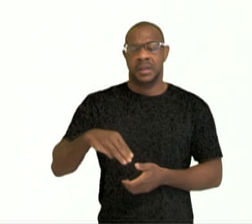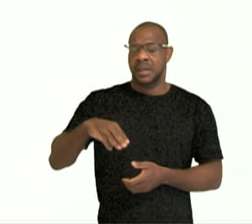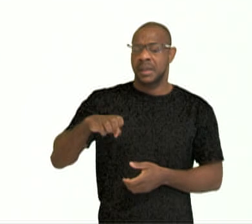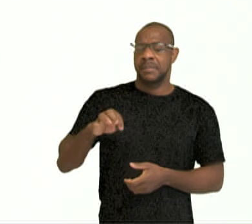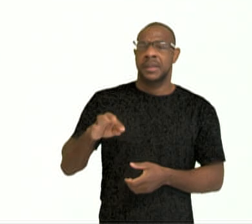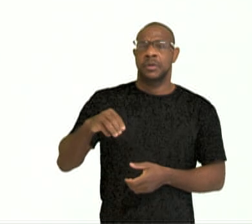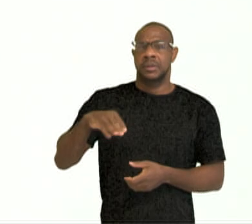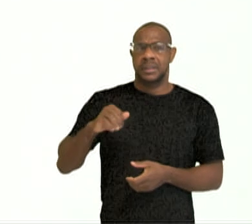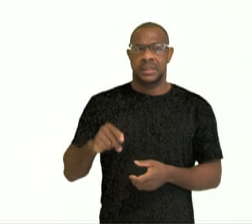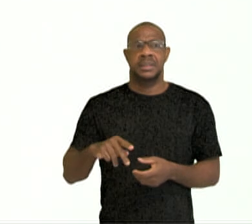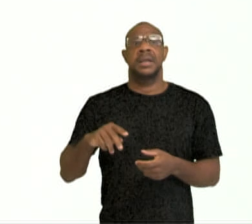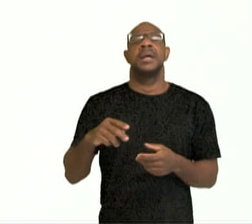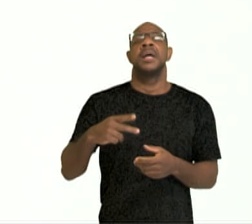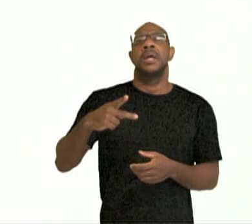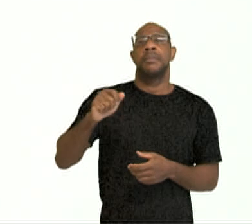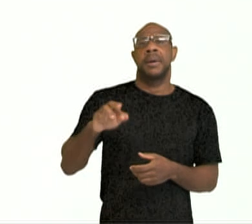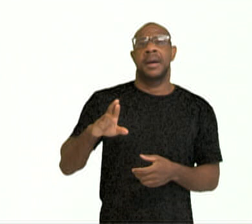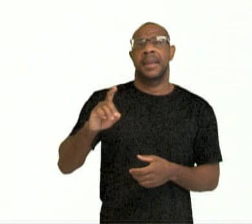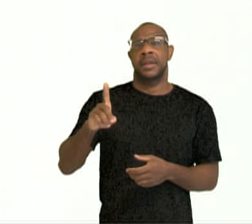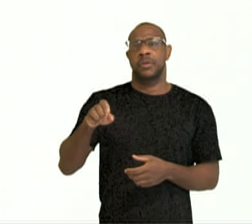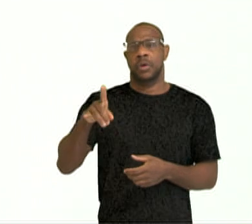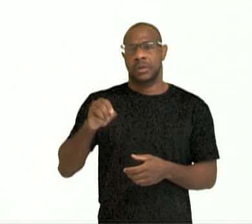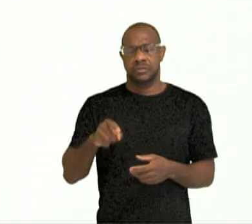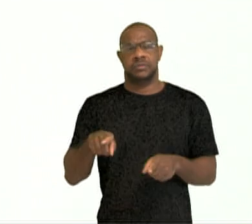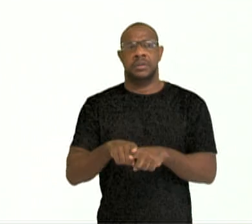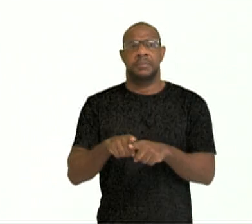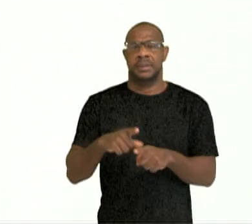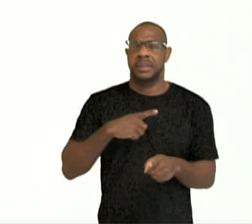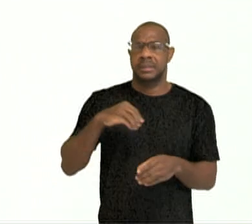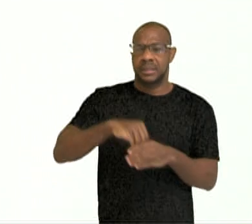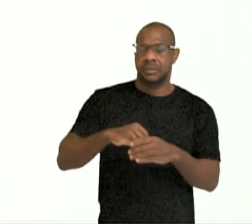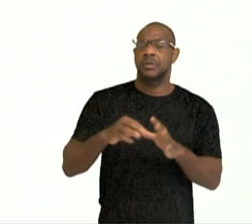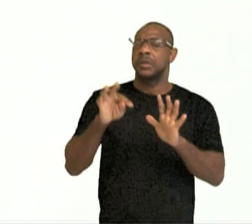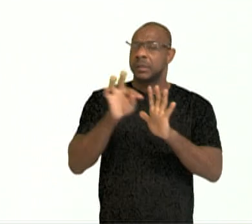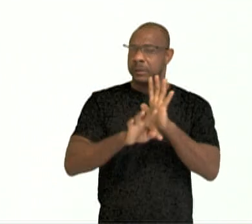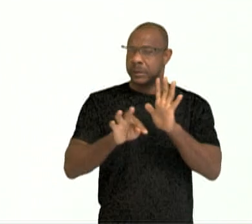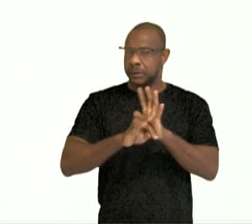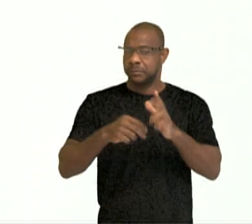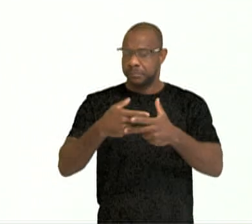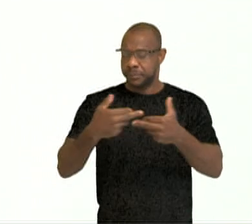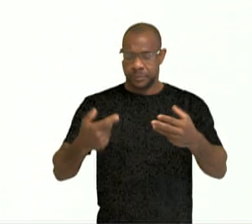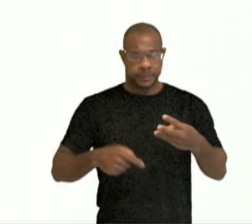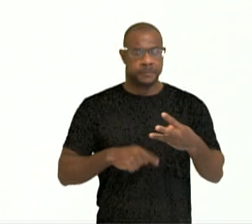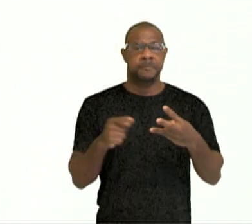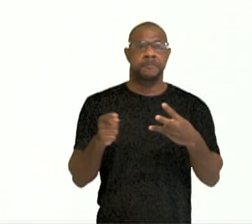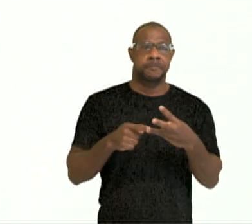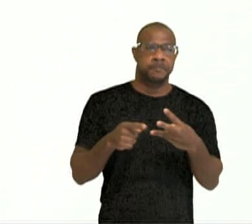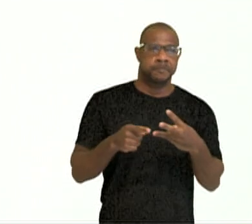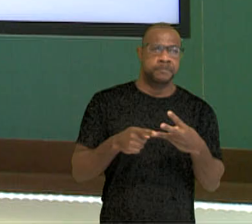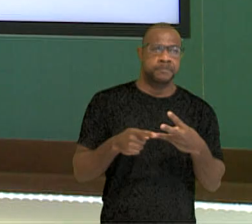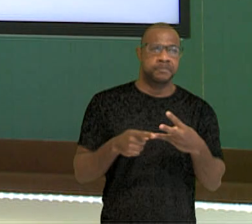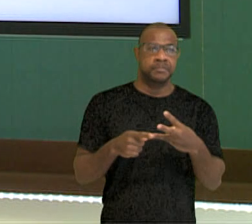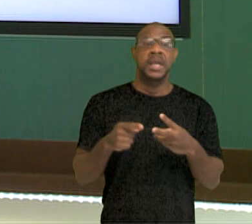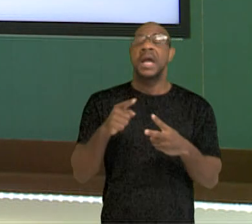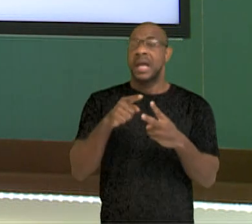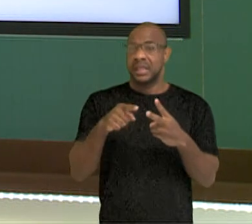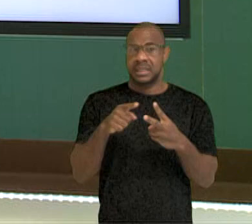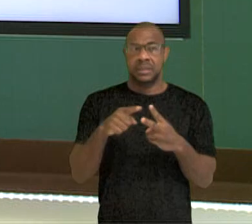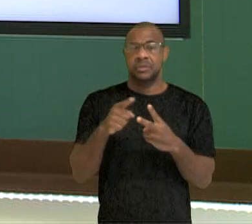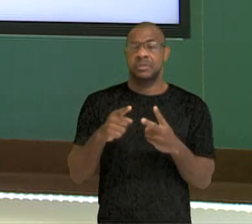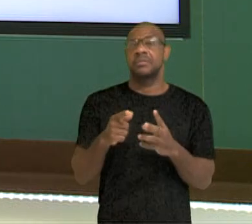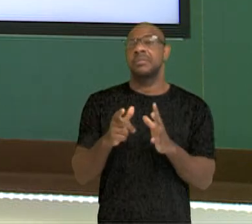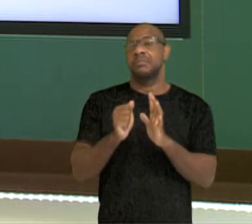paradoxo presentes em alguns textos, tanto da Flor Bela Espanca quanto do Fernando Pessoa, né? Essas duas figuras de